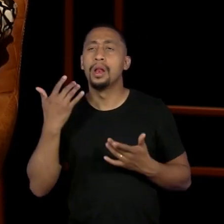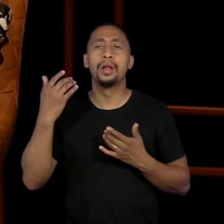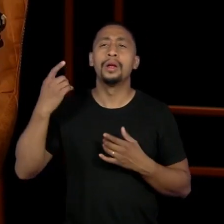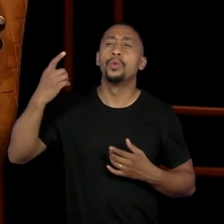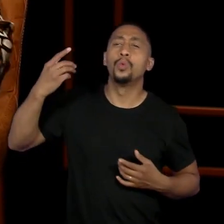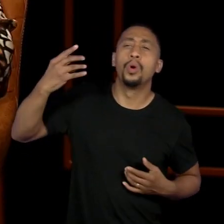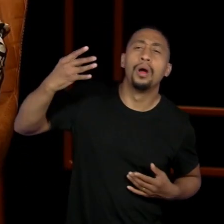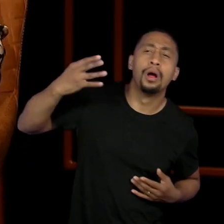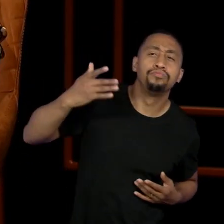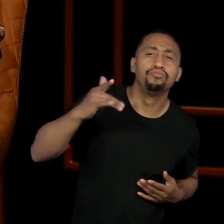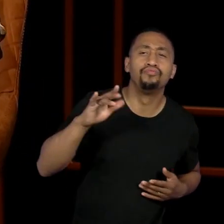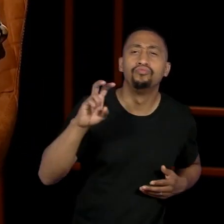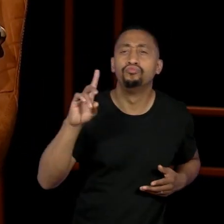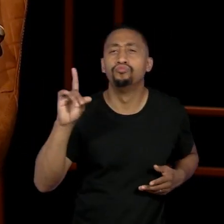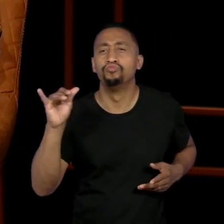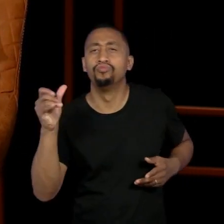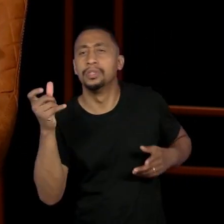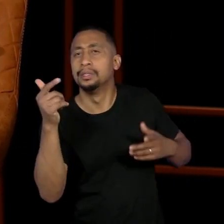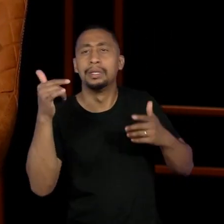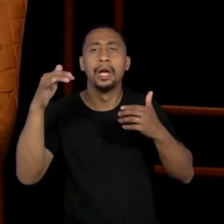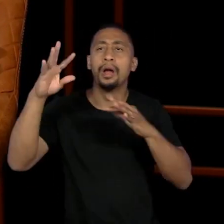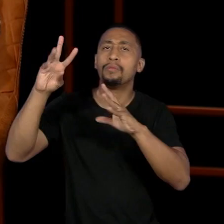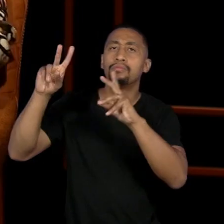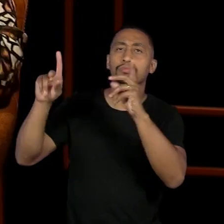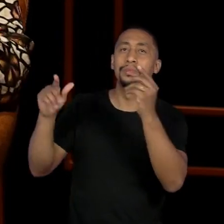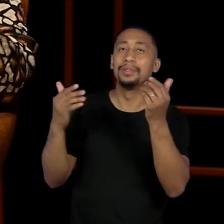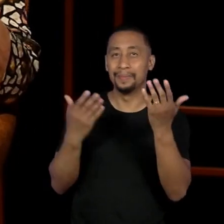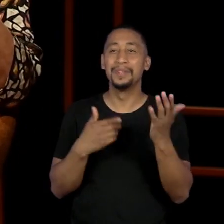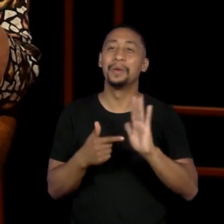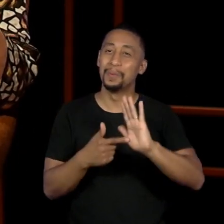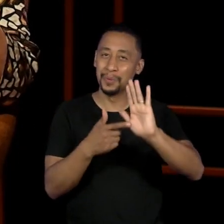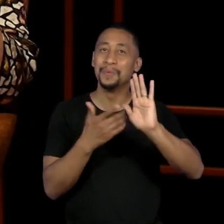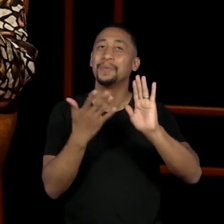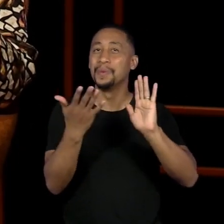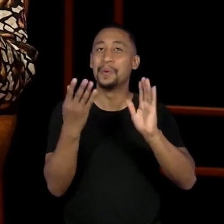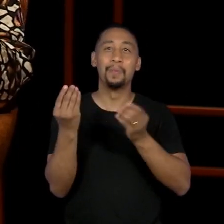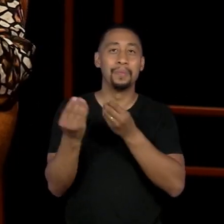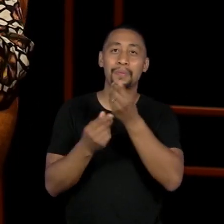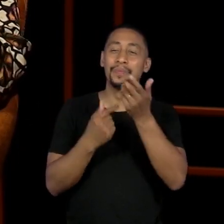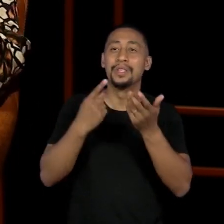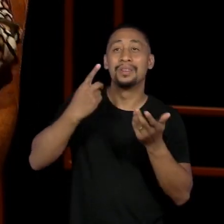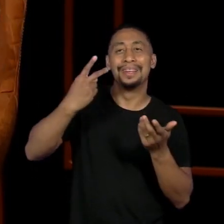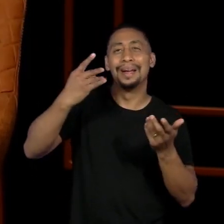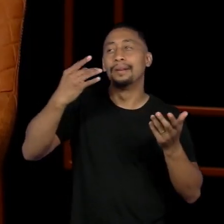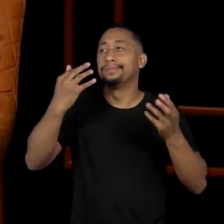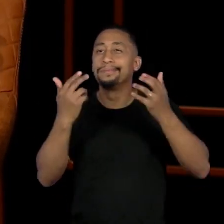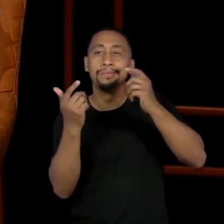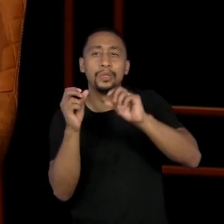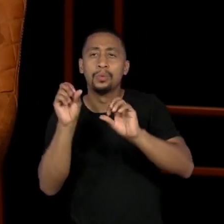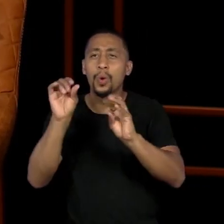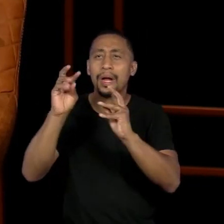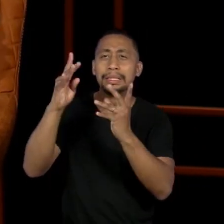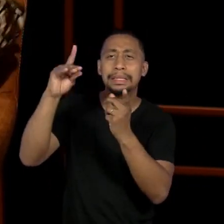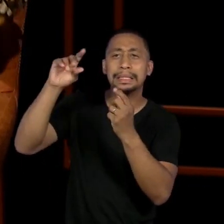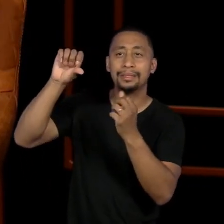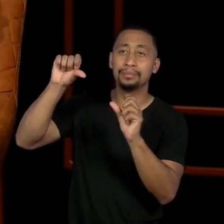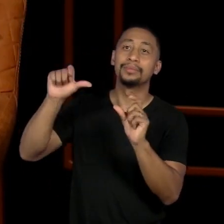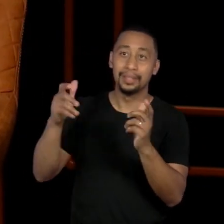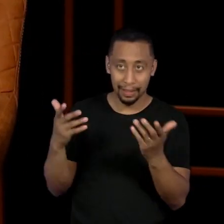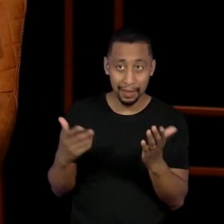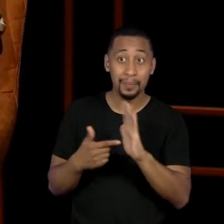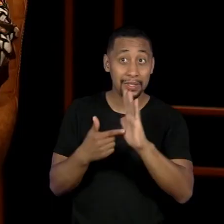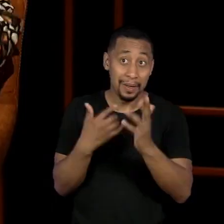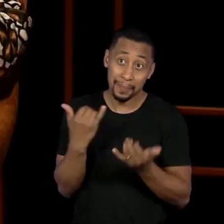delicada. E ele só diz isso, azul, amarelo, vermelho e azul, azul, vermelho, vermelho. Enfim, é